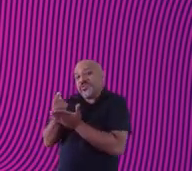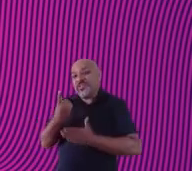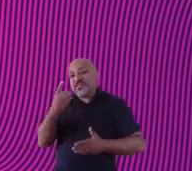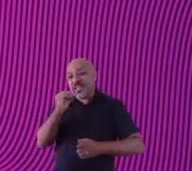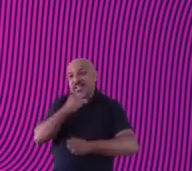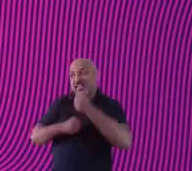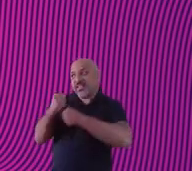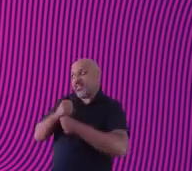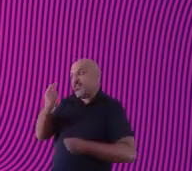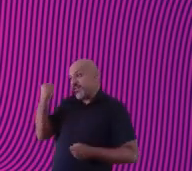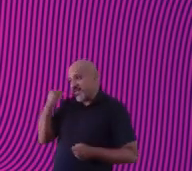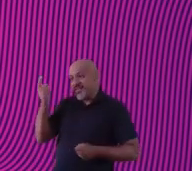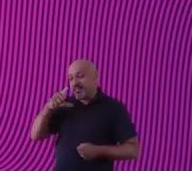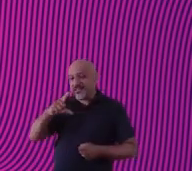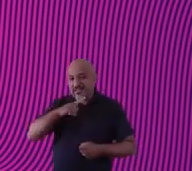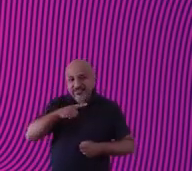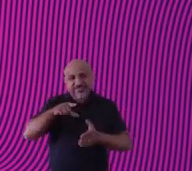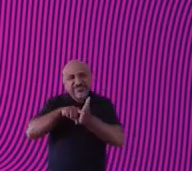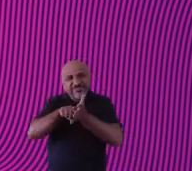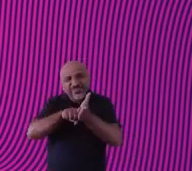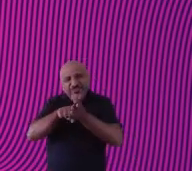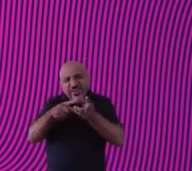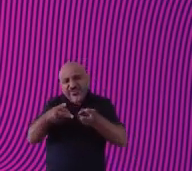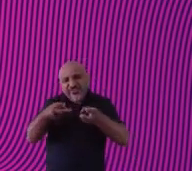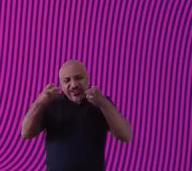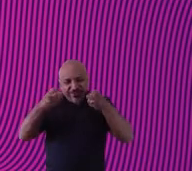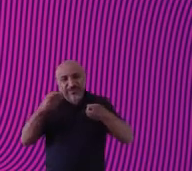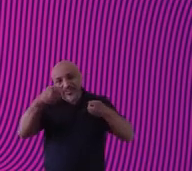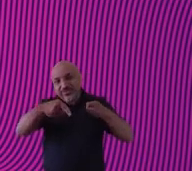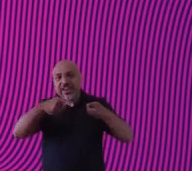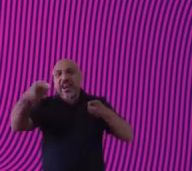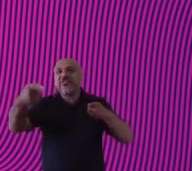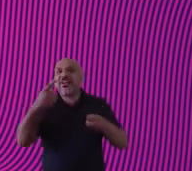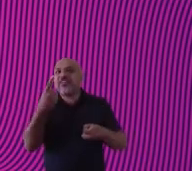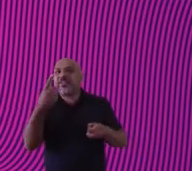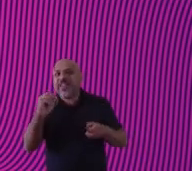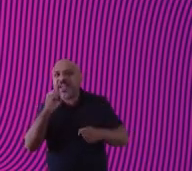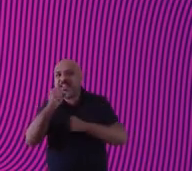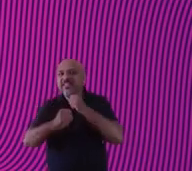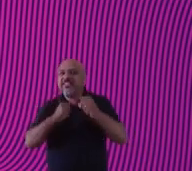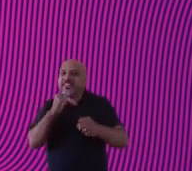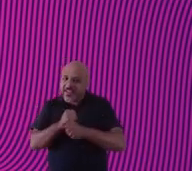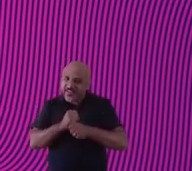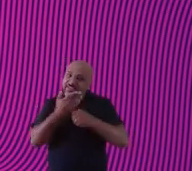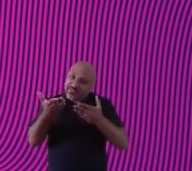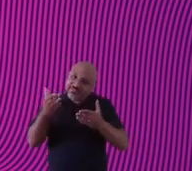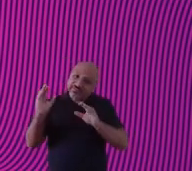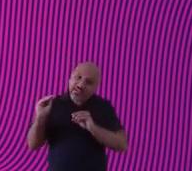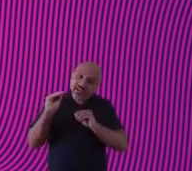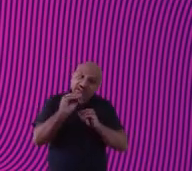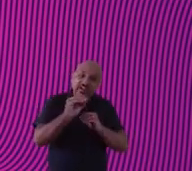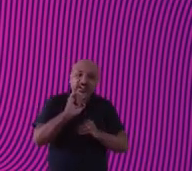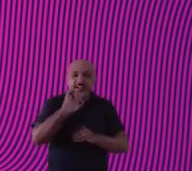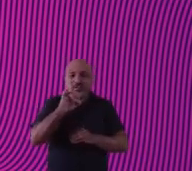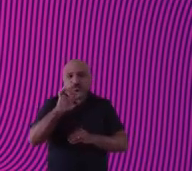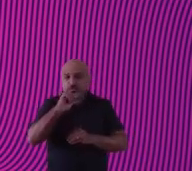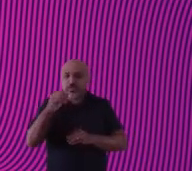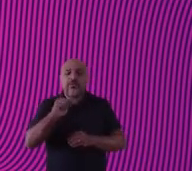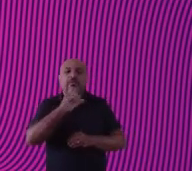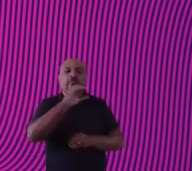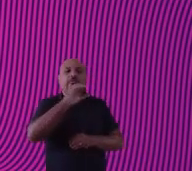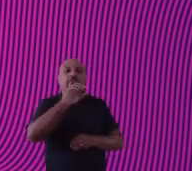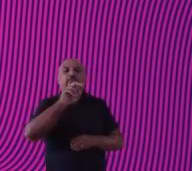espaço três iniciativa de investigador levava dez anos para Então se ela a indução foi um GC de